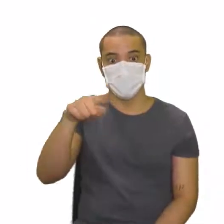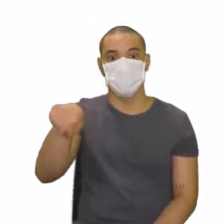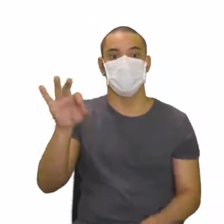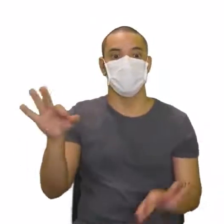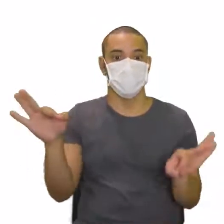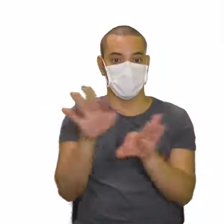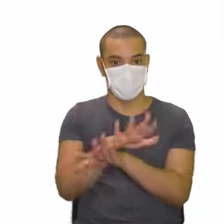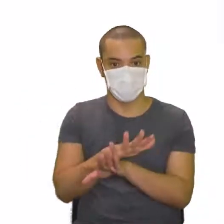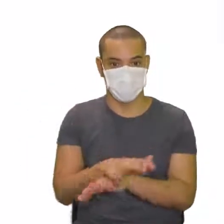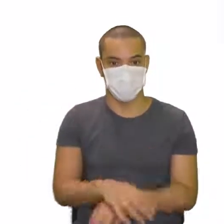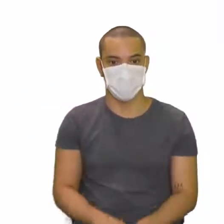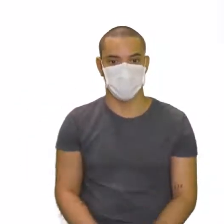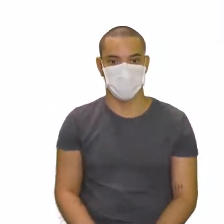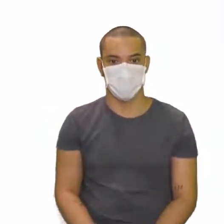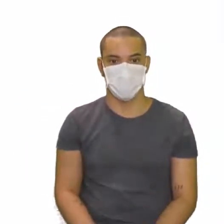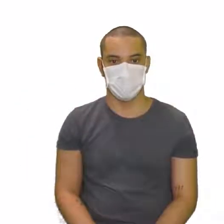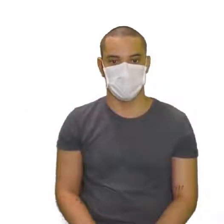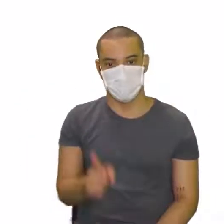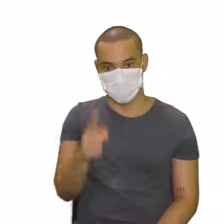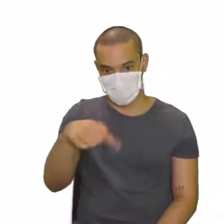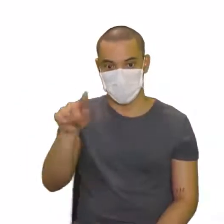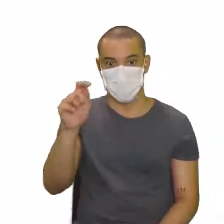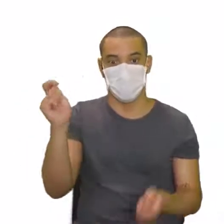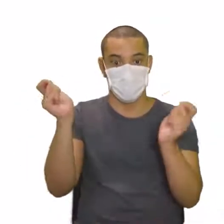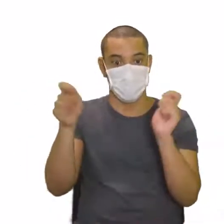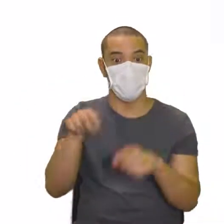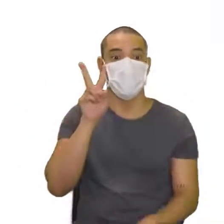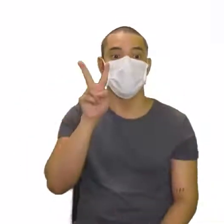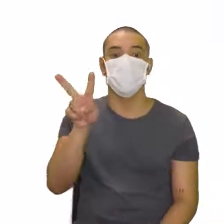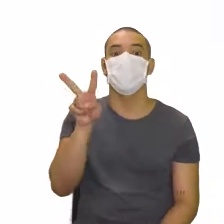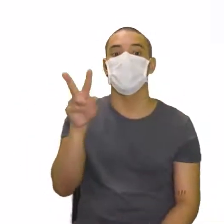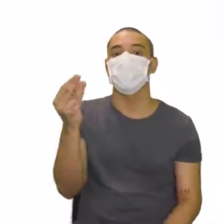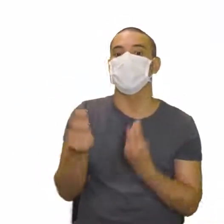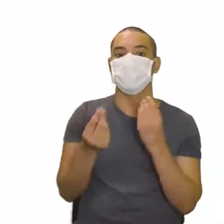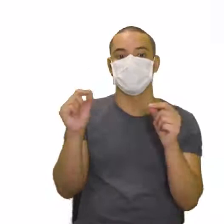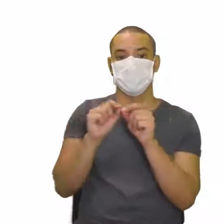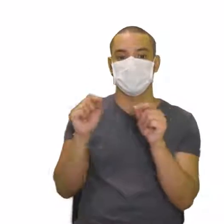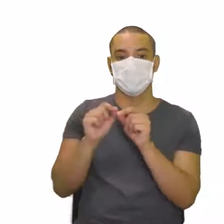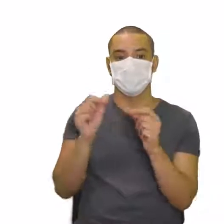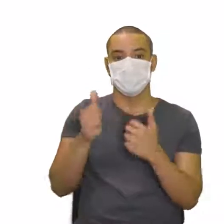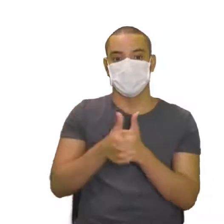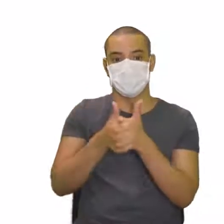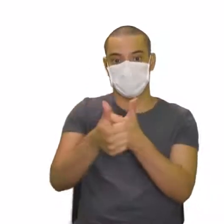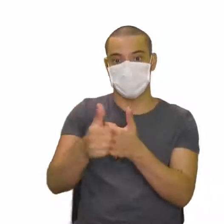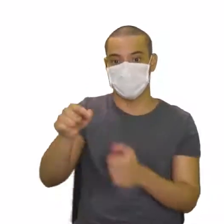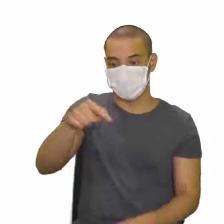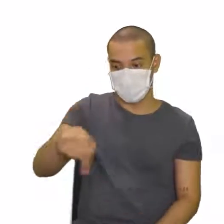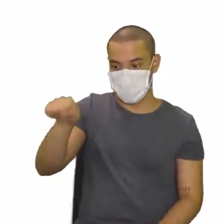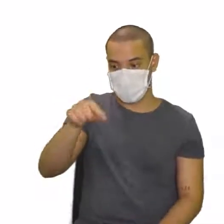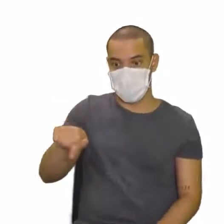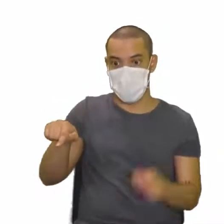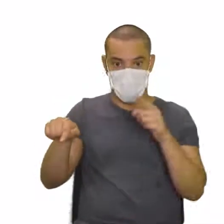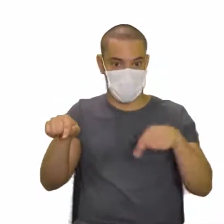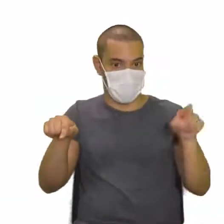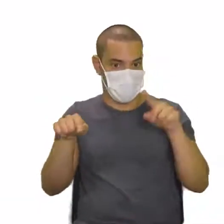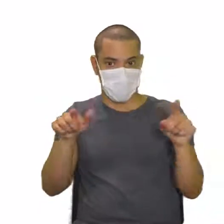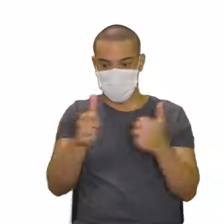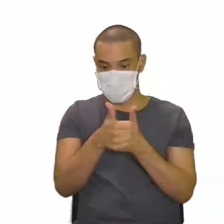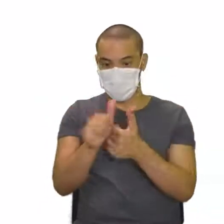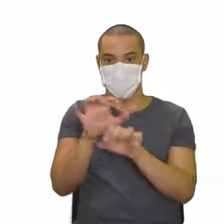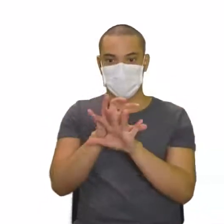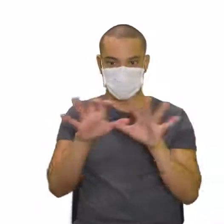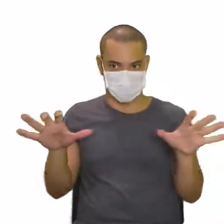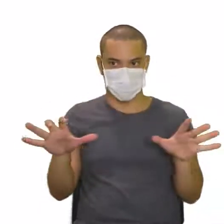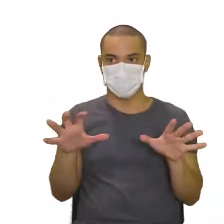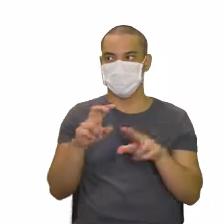só, pessoal, vocês podem ver quando a gente faz em acordo com linhas, como é que fica. Então, aí seria o formato